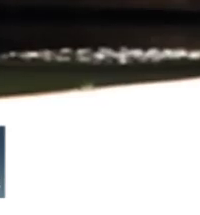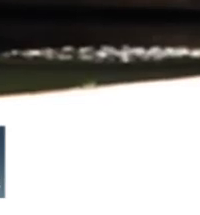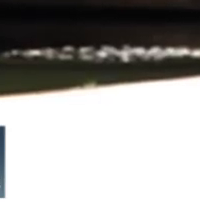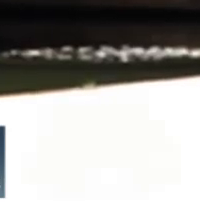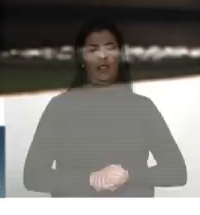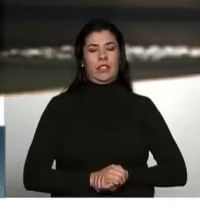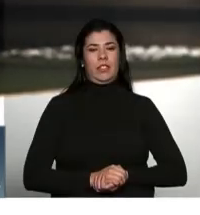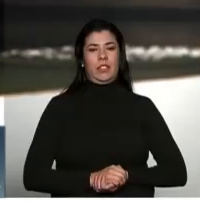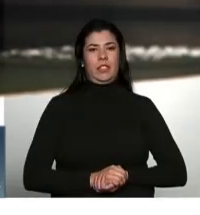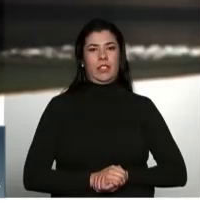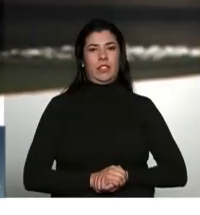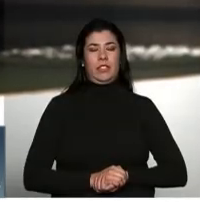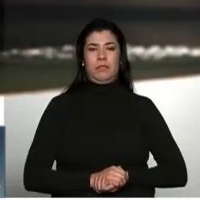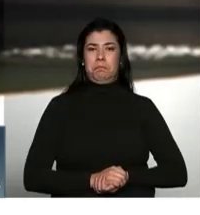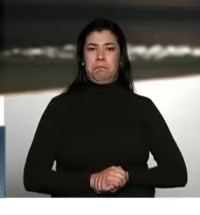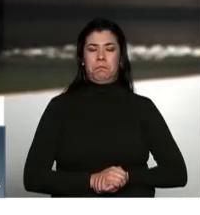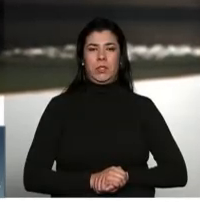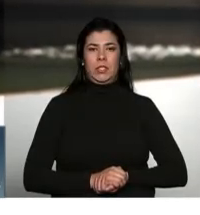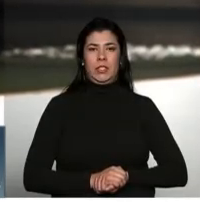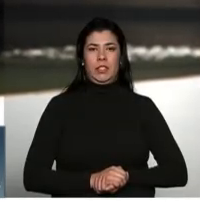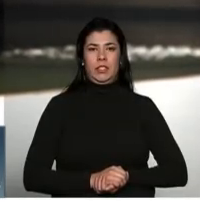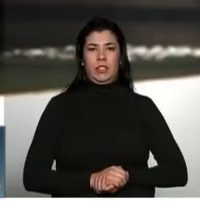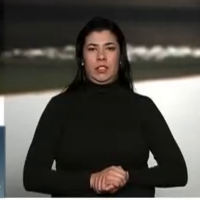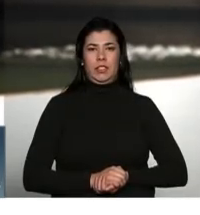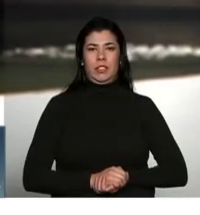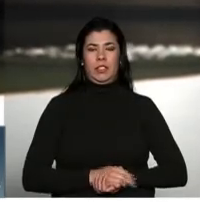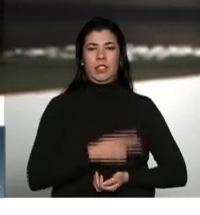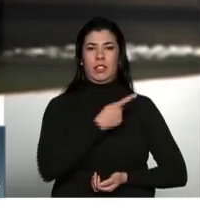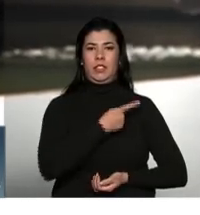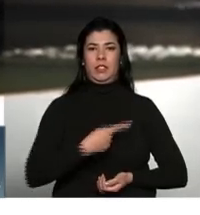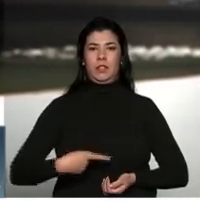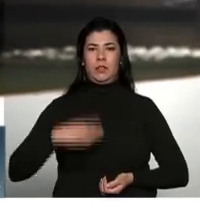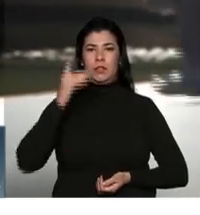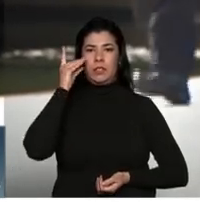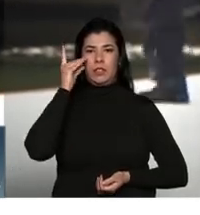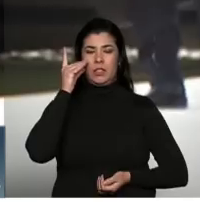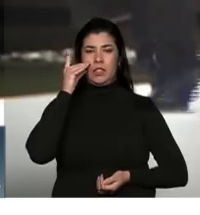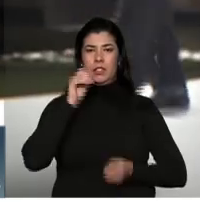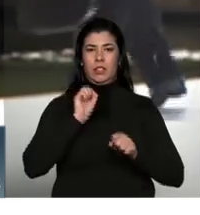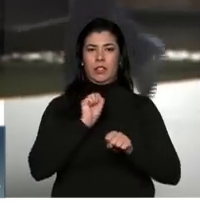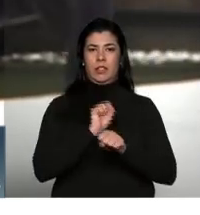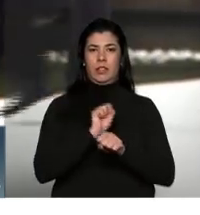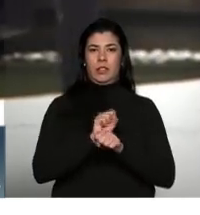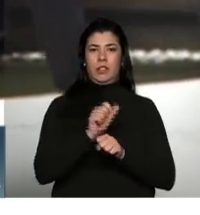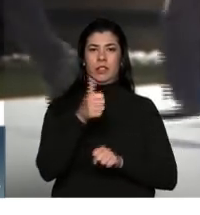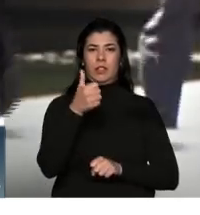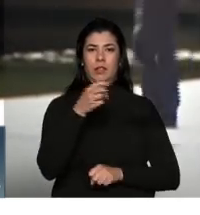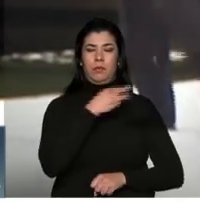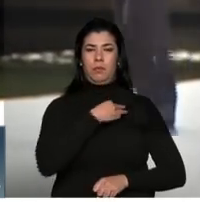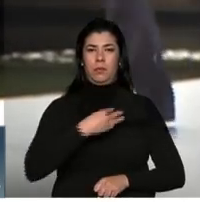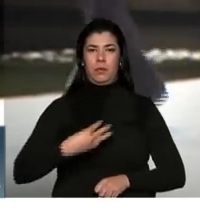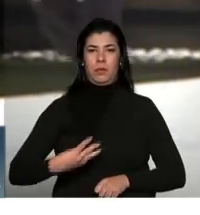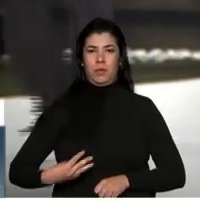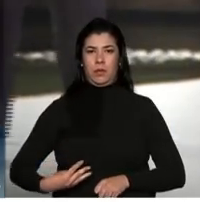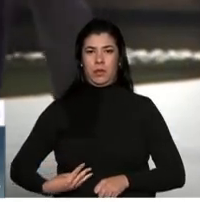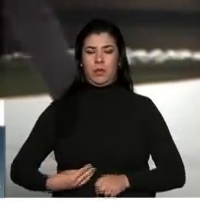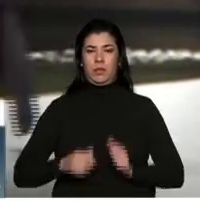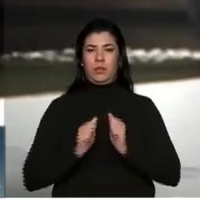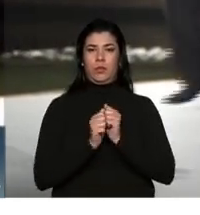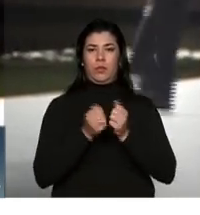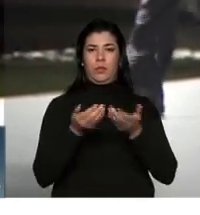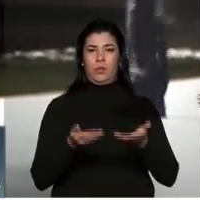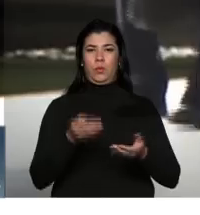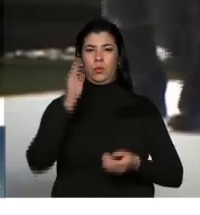A presidenta Dilma Rousseff está, neste momento, aguardando o primeiro-ministro da China, Li Qiang. Ele está aqui no